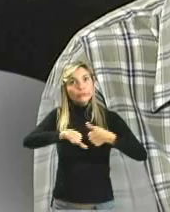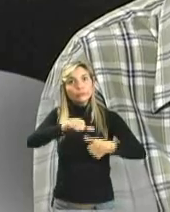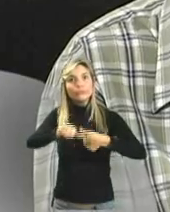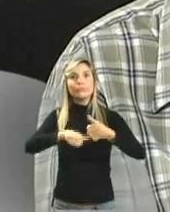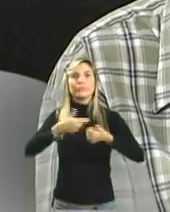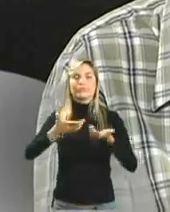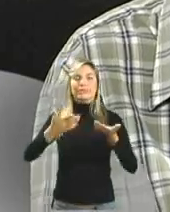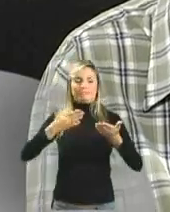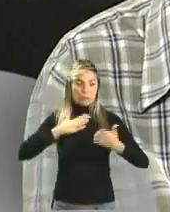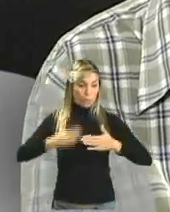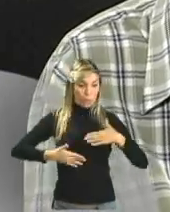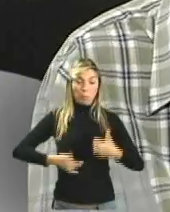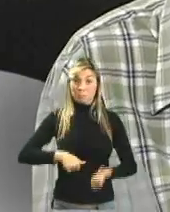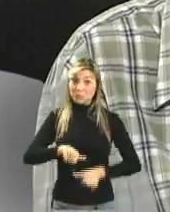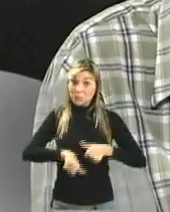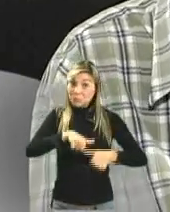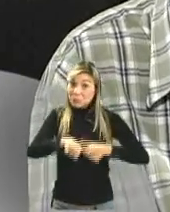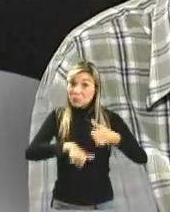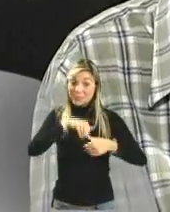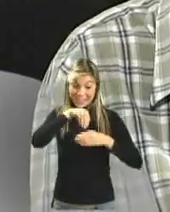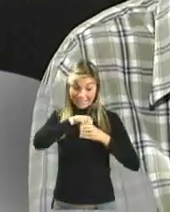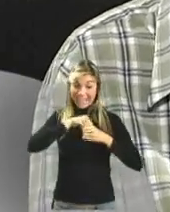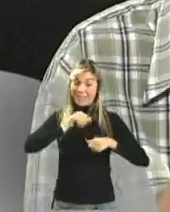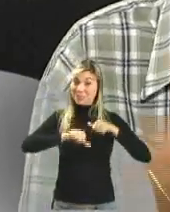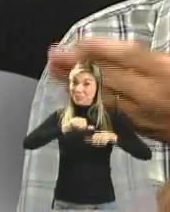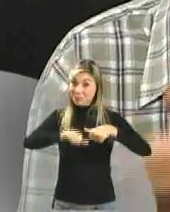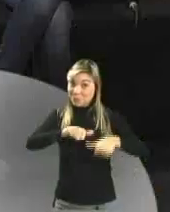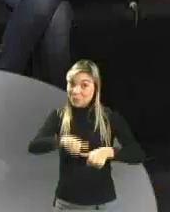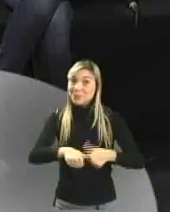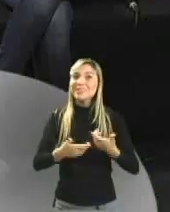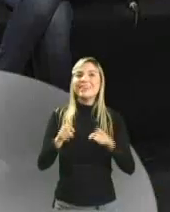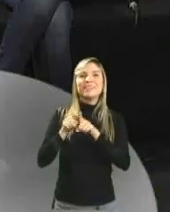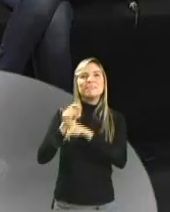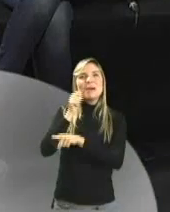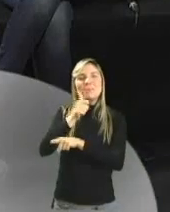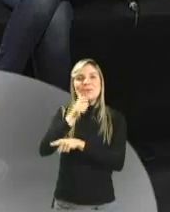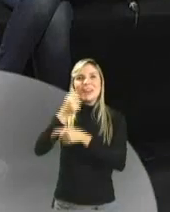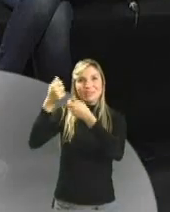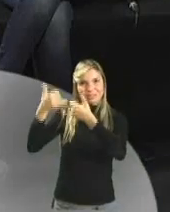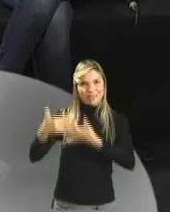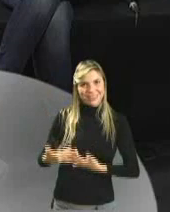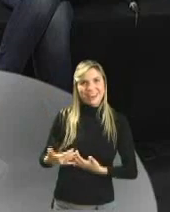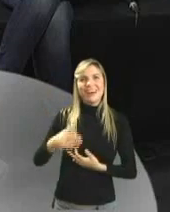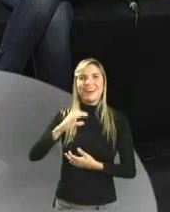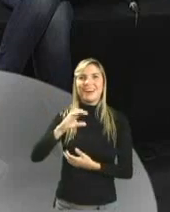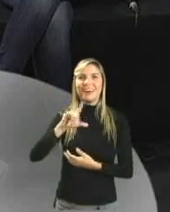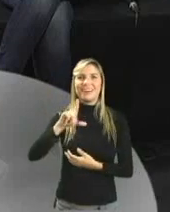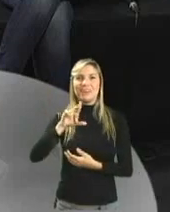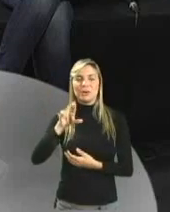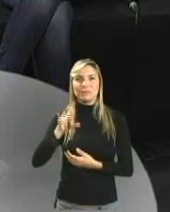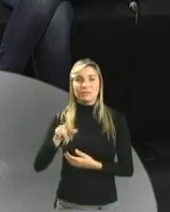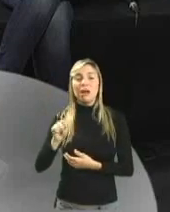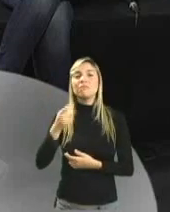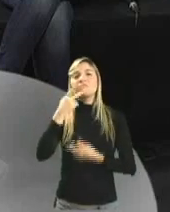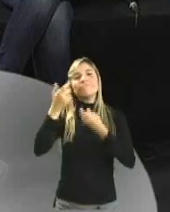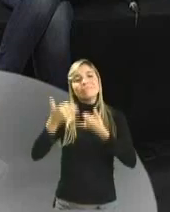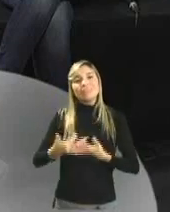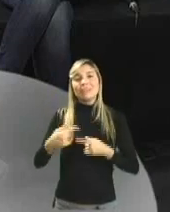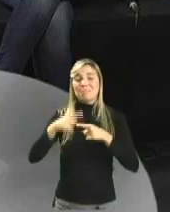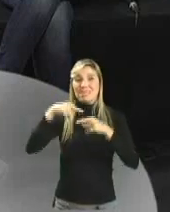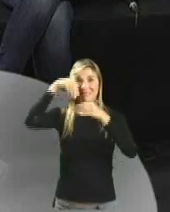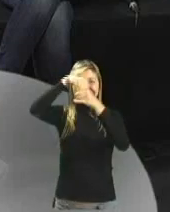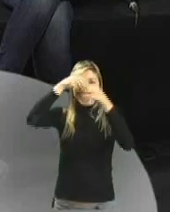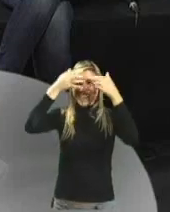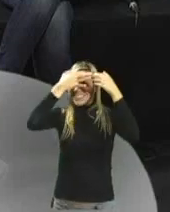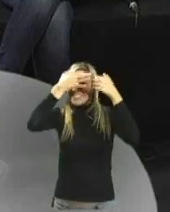alteração orgânica, física, né, que isso depois a Cleusa vai complementar melhor, inclusive, né, no que diz respeito às